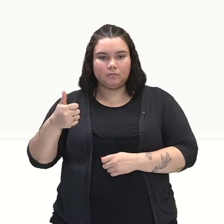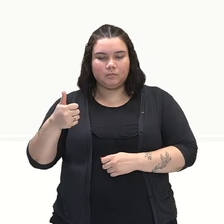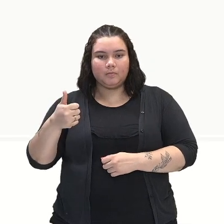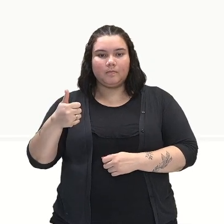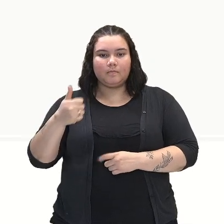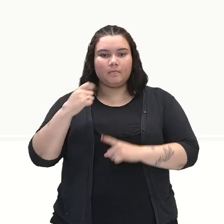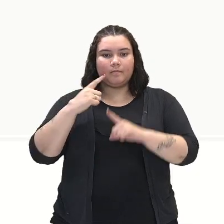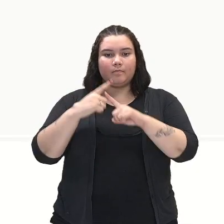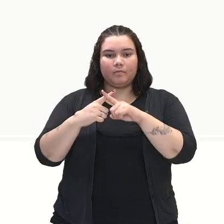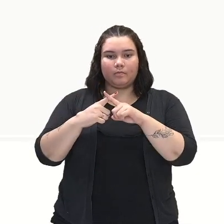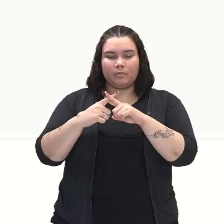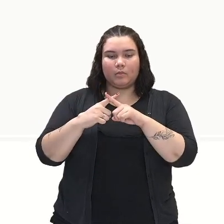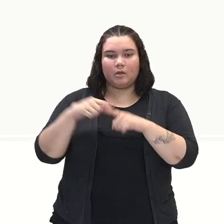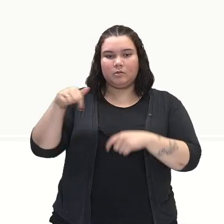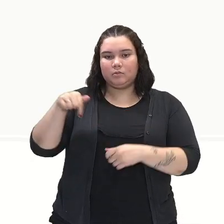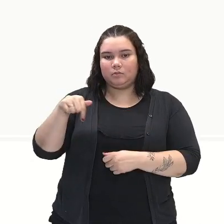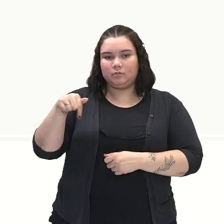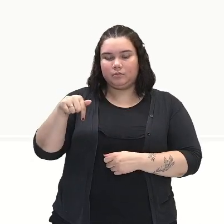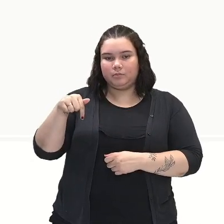vezes a razão